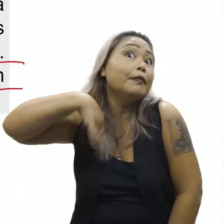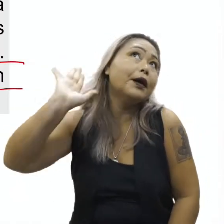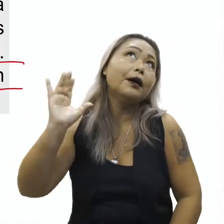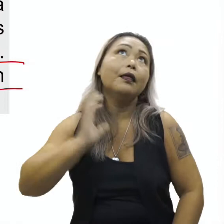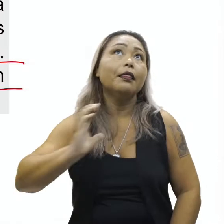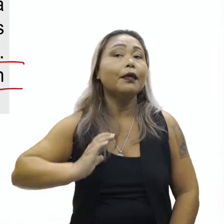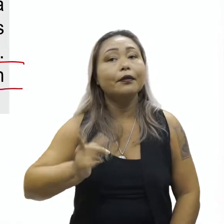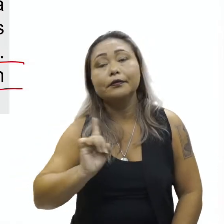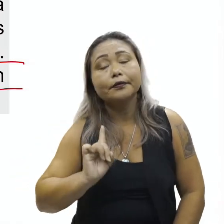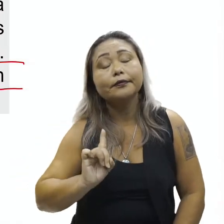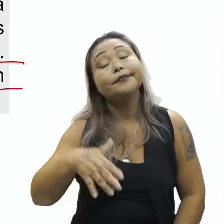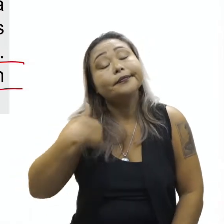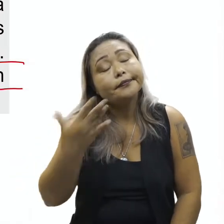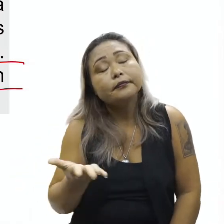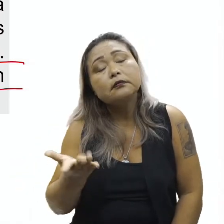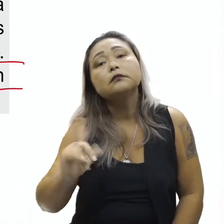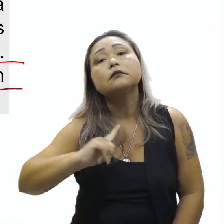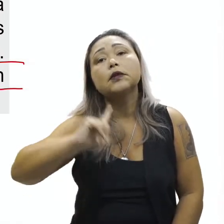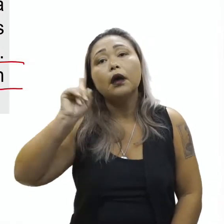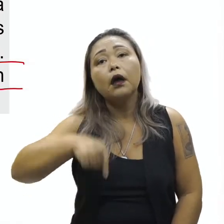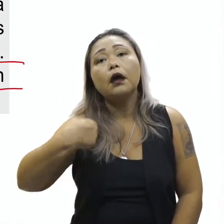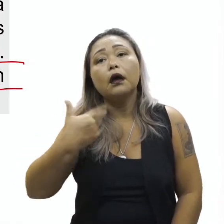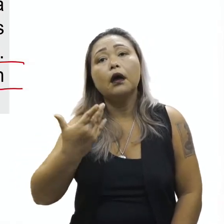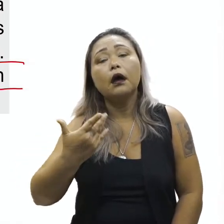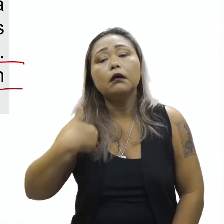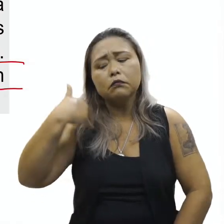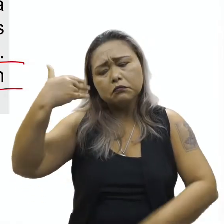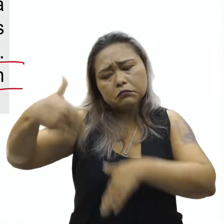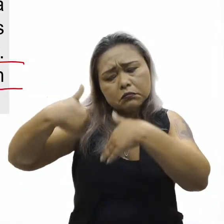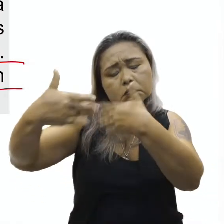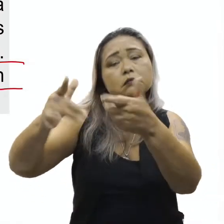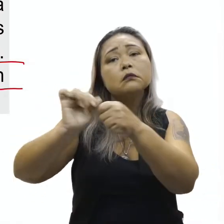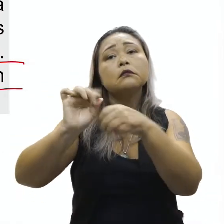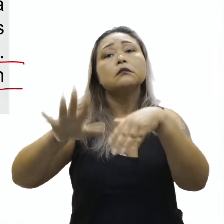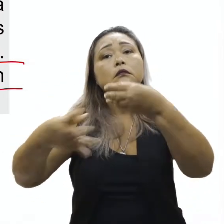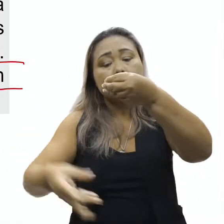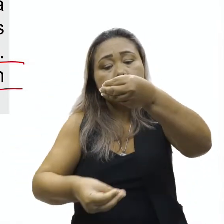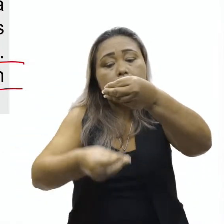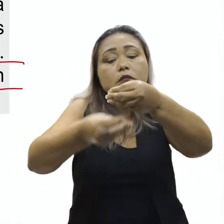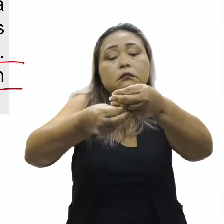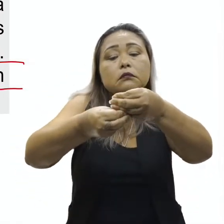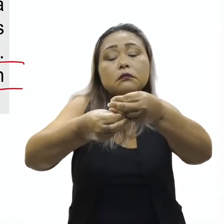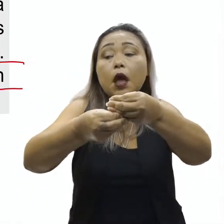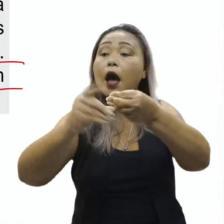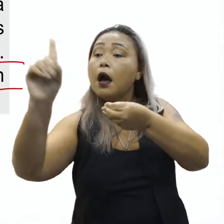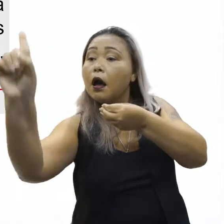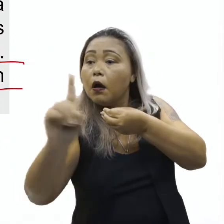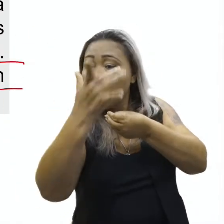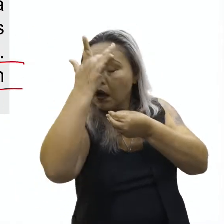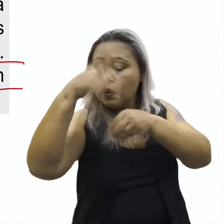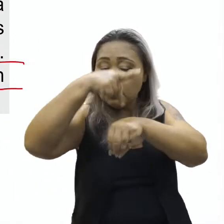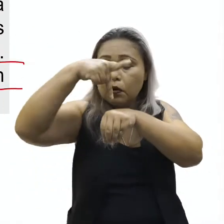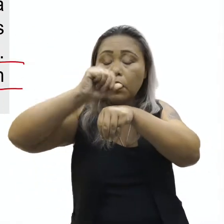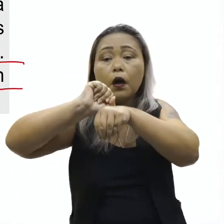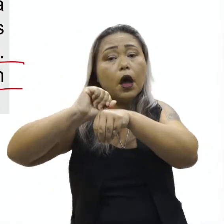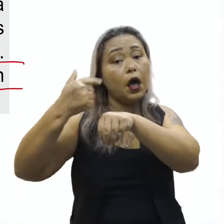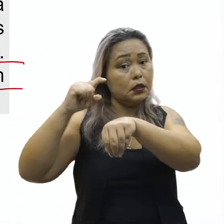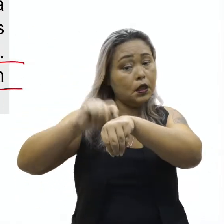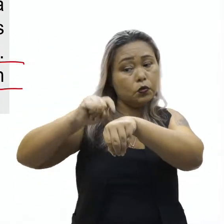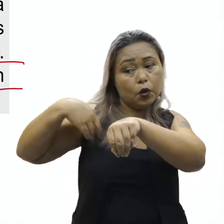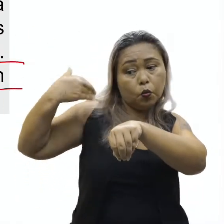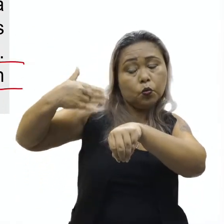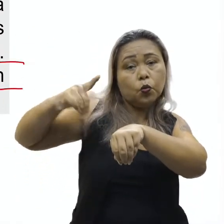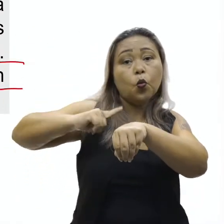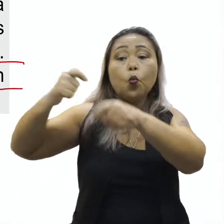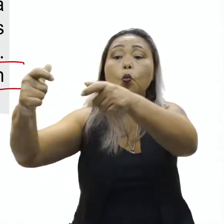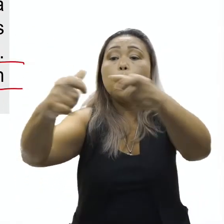pessoal? Então, foi uma coisa que só veio muito depois. E estrangeiros, né, até um tempo desse, até em alguns lugares